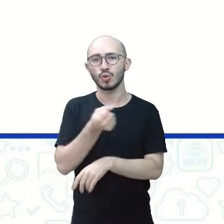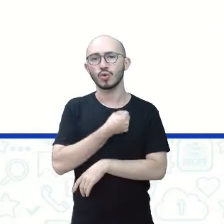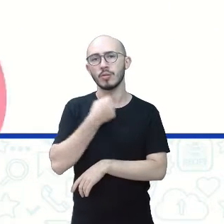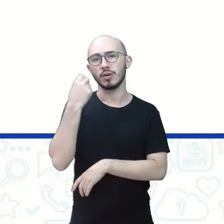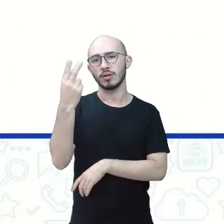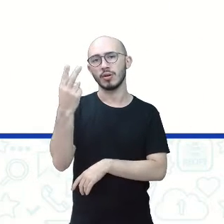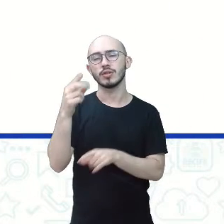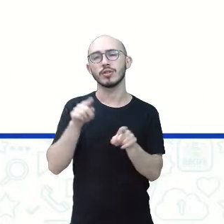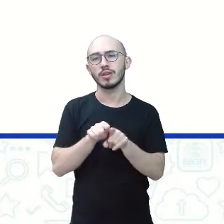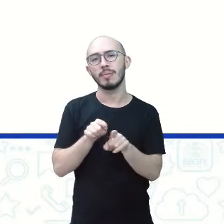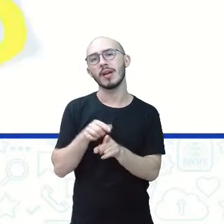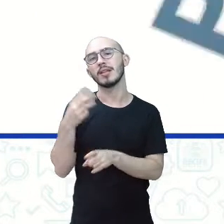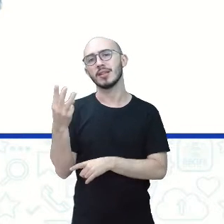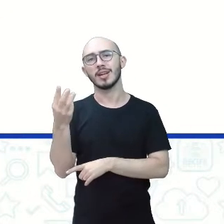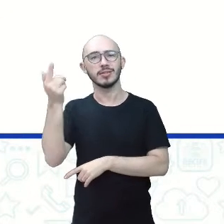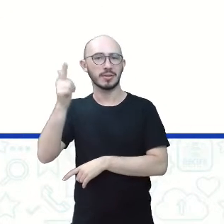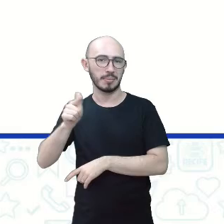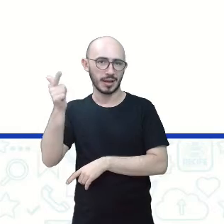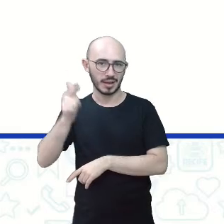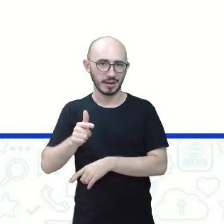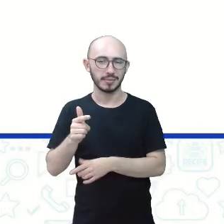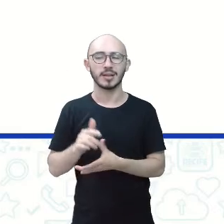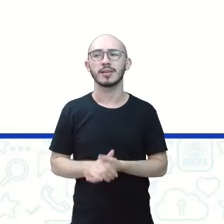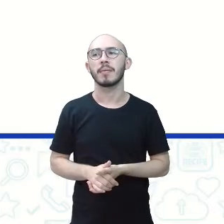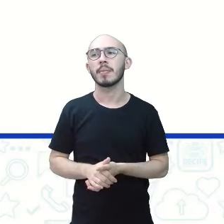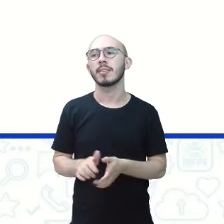os números que se repetiriam, né? A gente